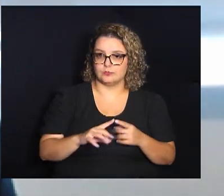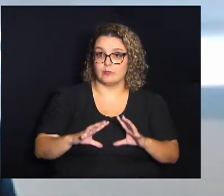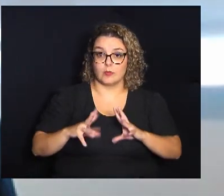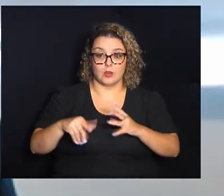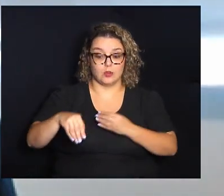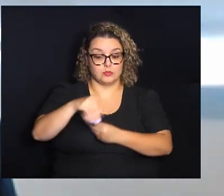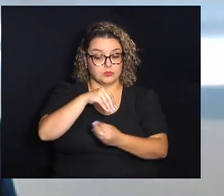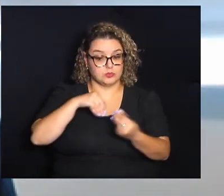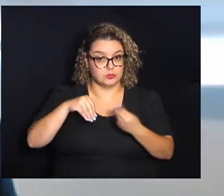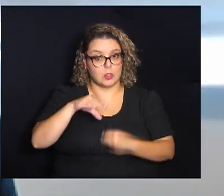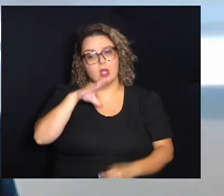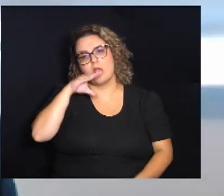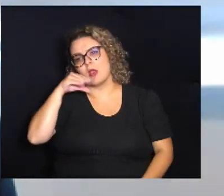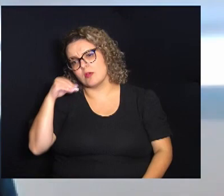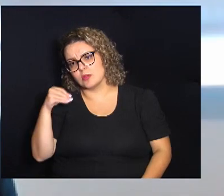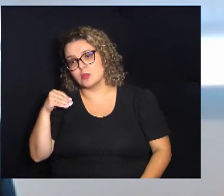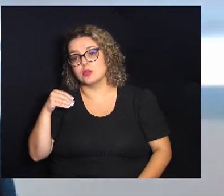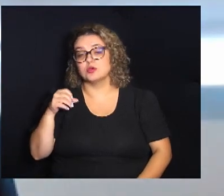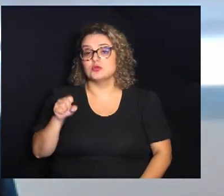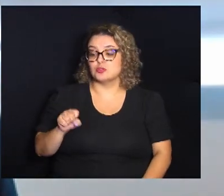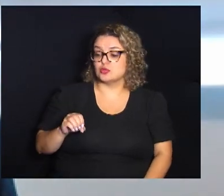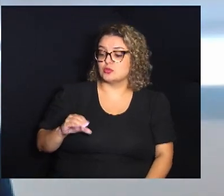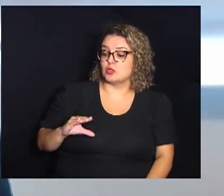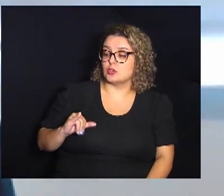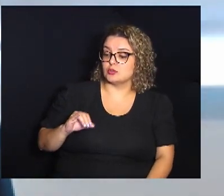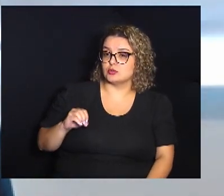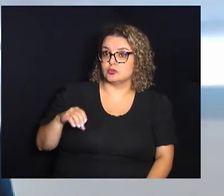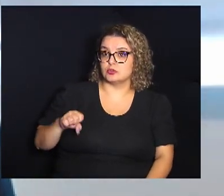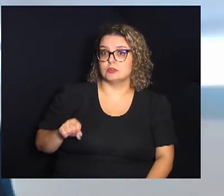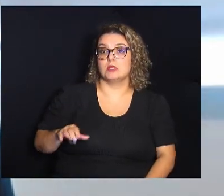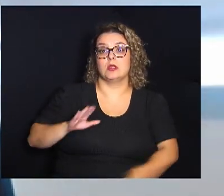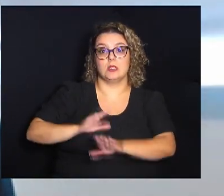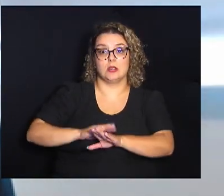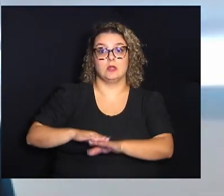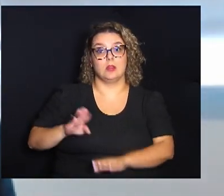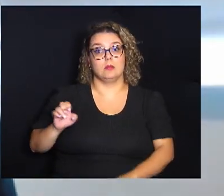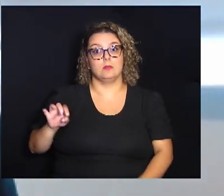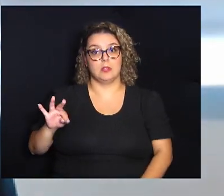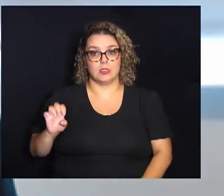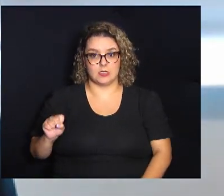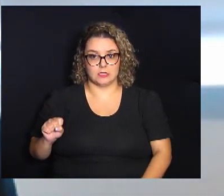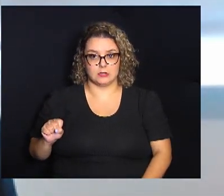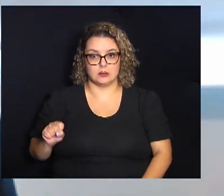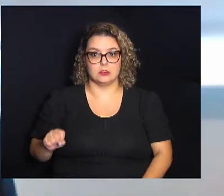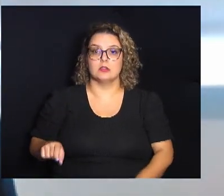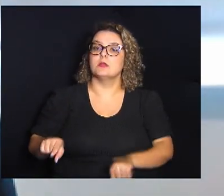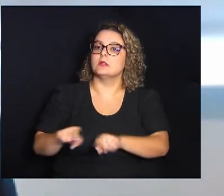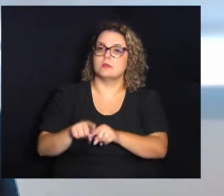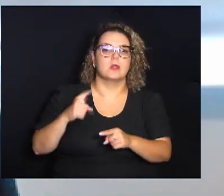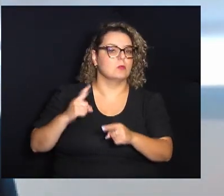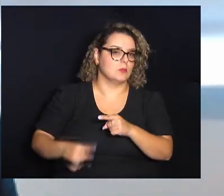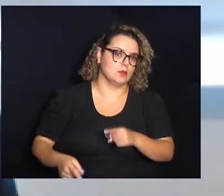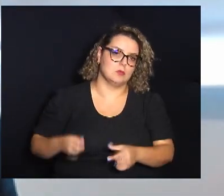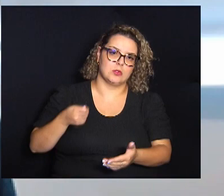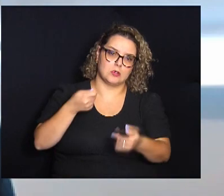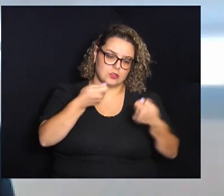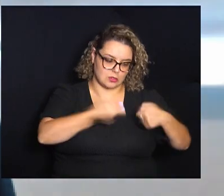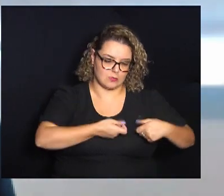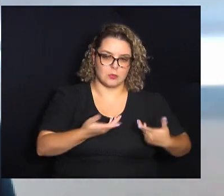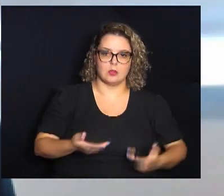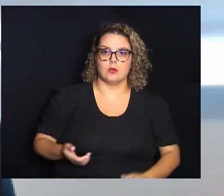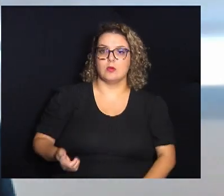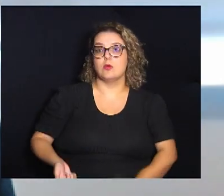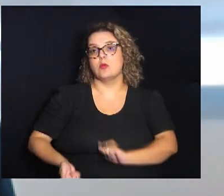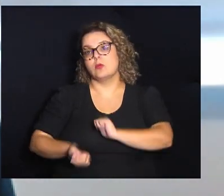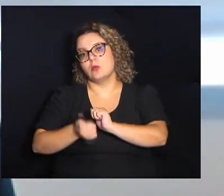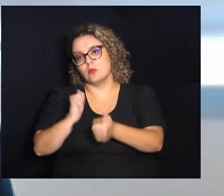envolvidos, funcionários, sócios que atuarem nas bets, nas empresas, eles também estão proibidos de apostar. Os atletas que